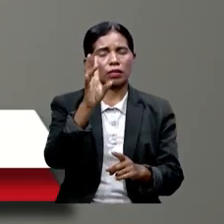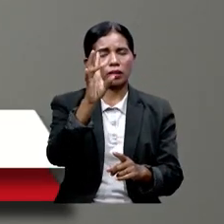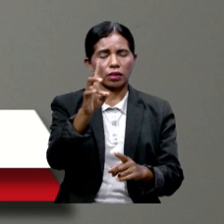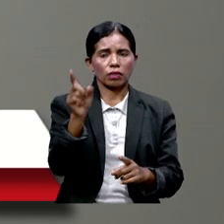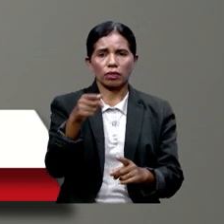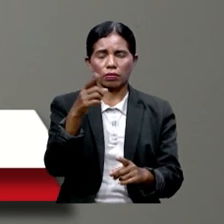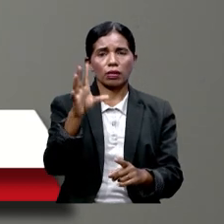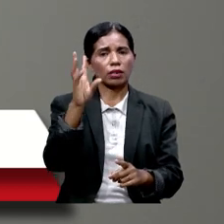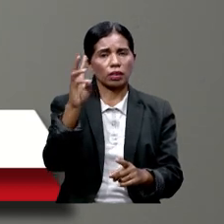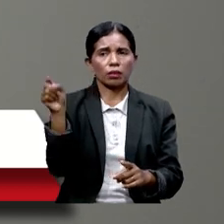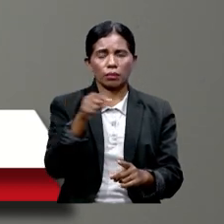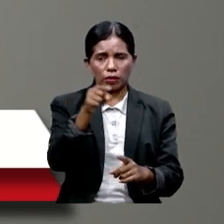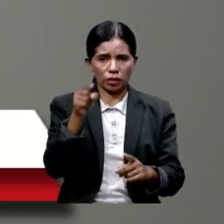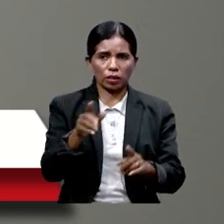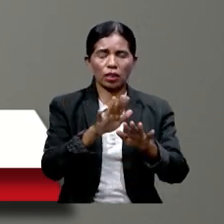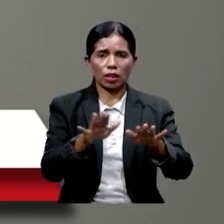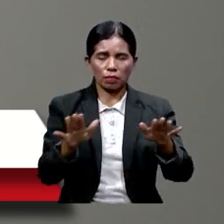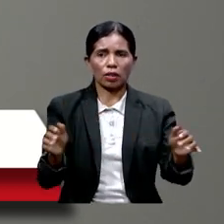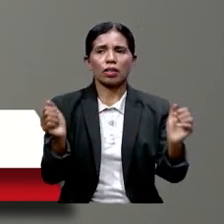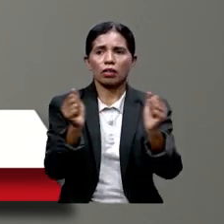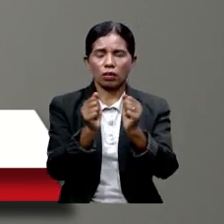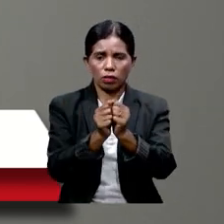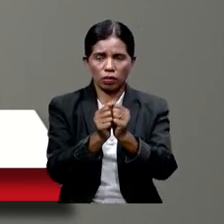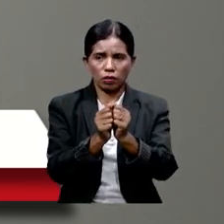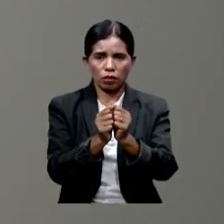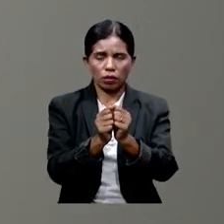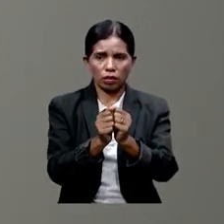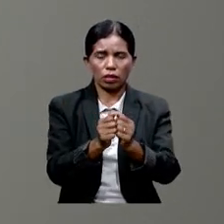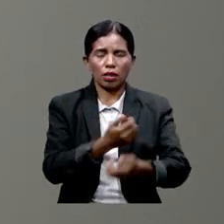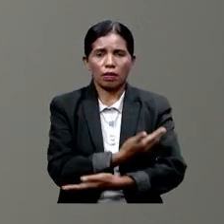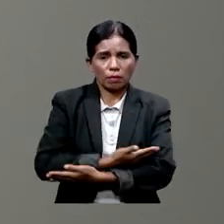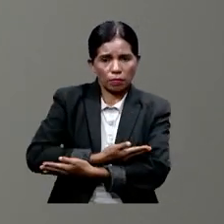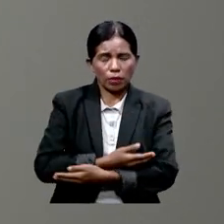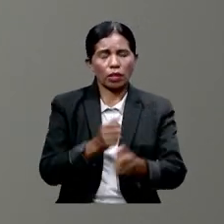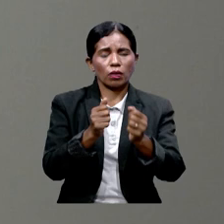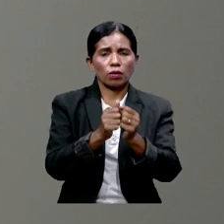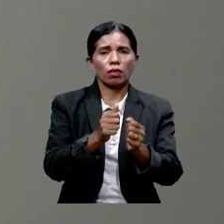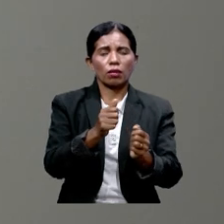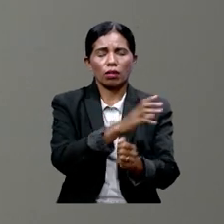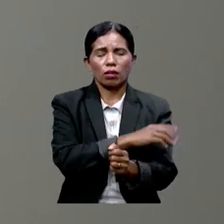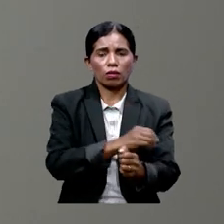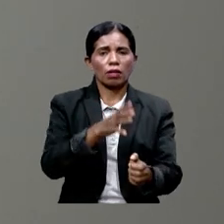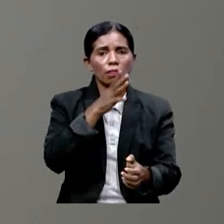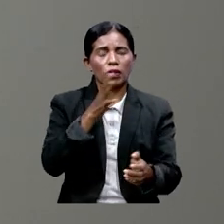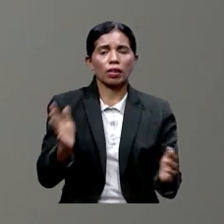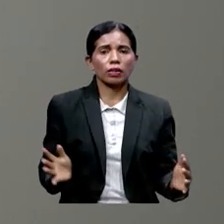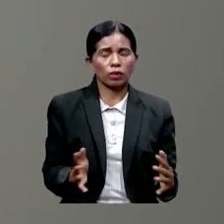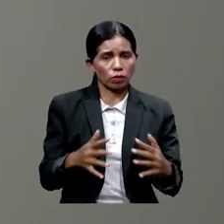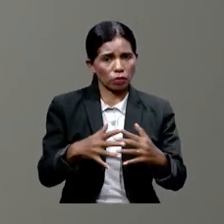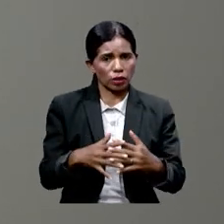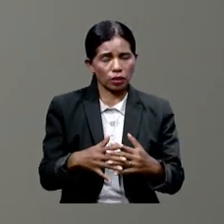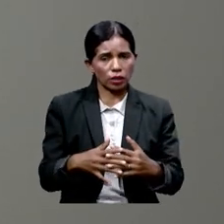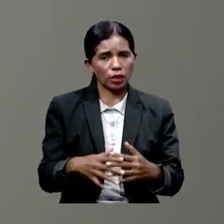47,6% labarik ho bebê ho labarik sira no inang sira inang isin rua sira hetang má